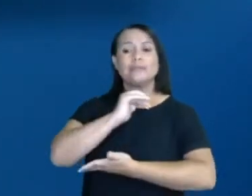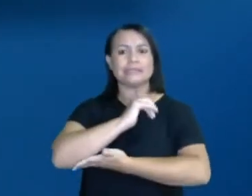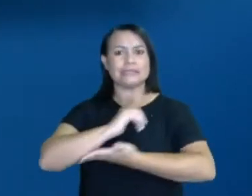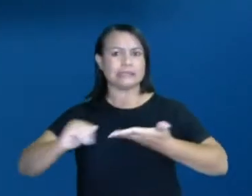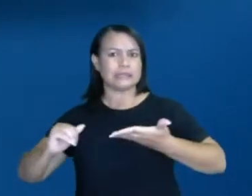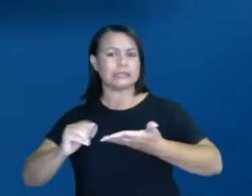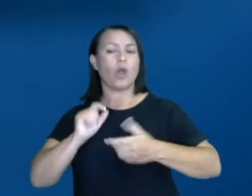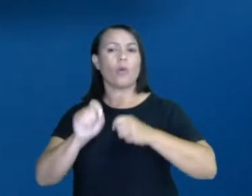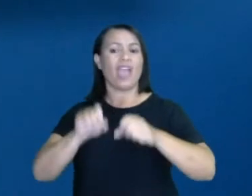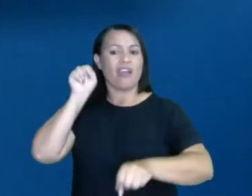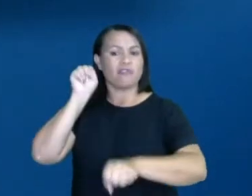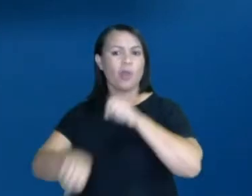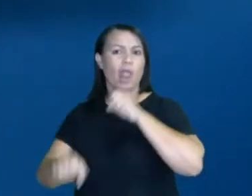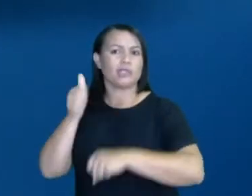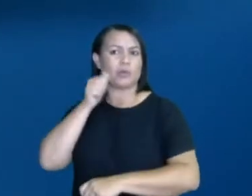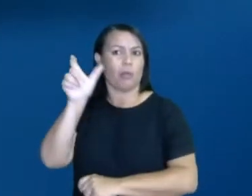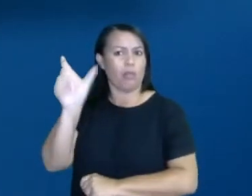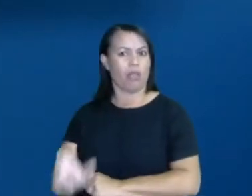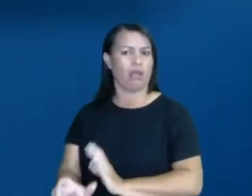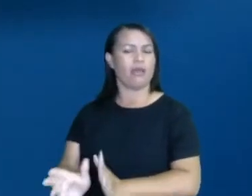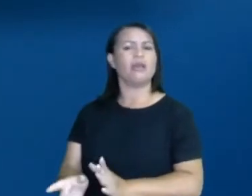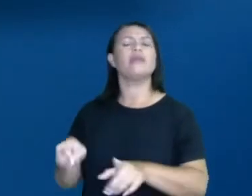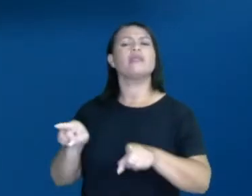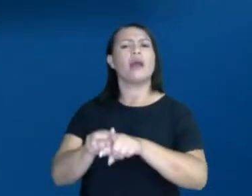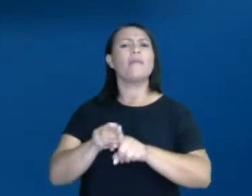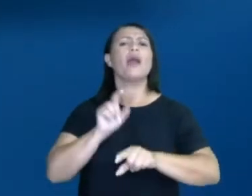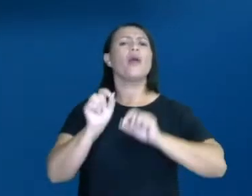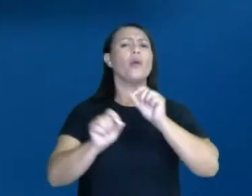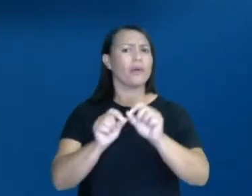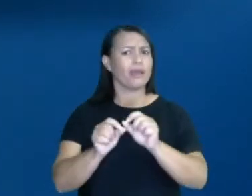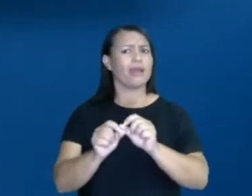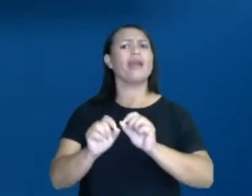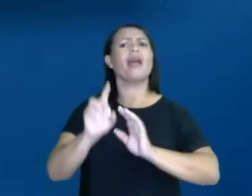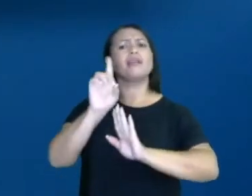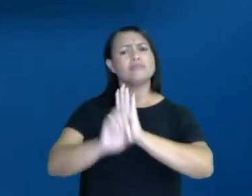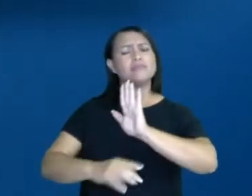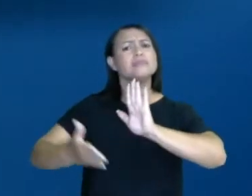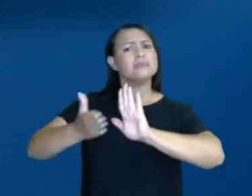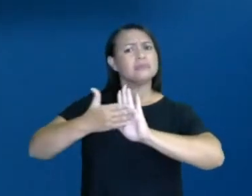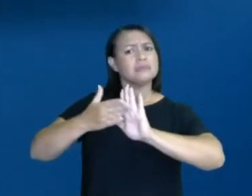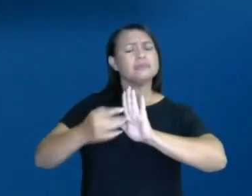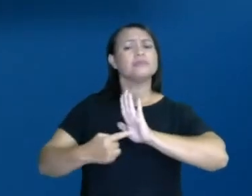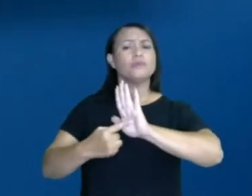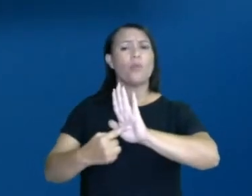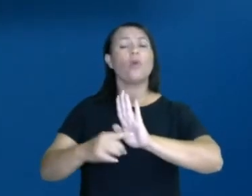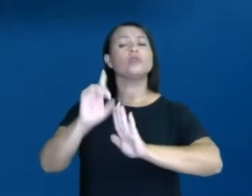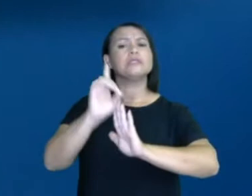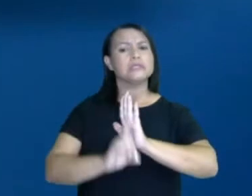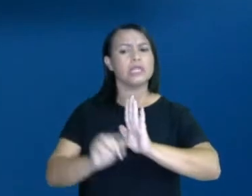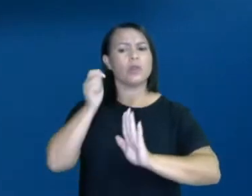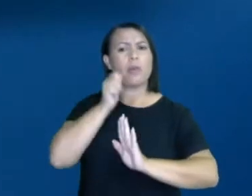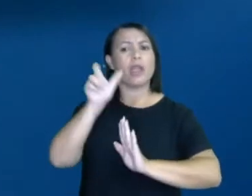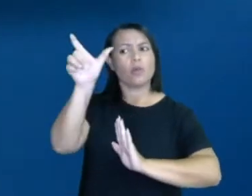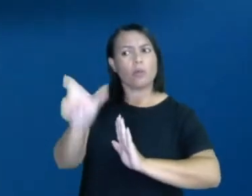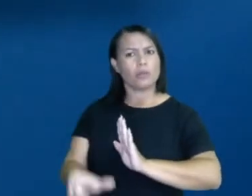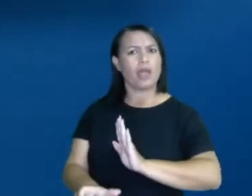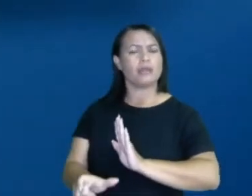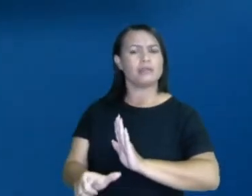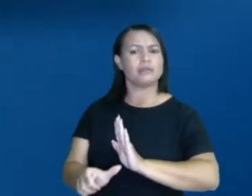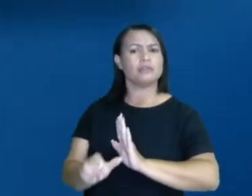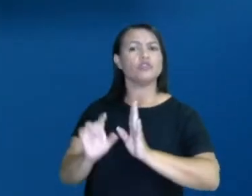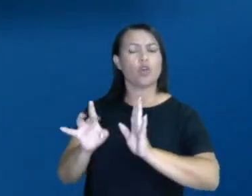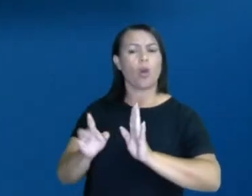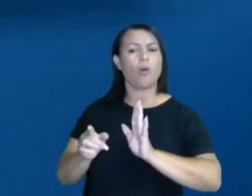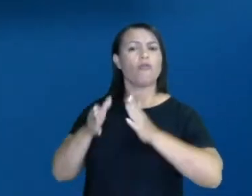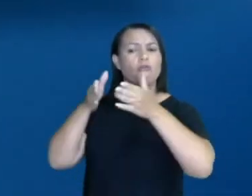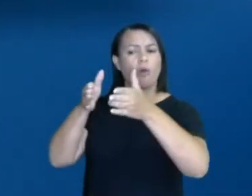prática da violência contra a mulher. E também estabelece direitos que são voltados ao público feminino, ou seja,